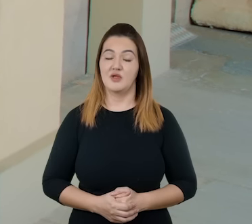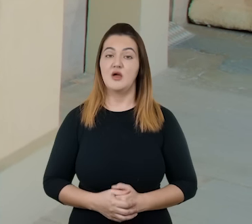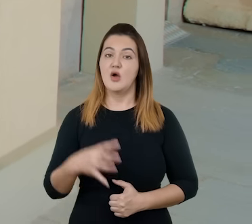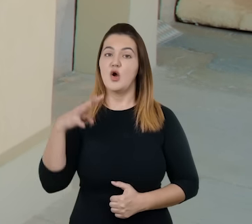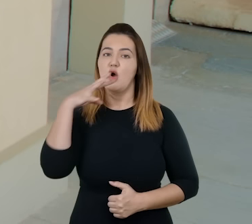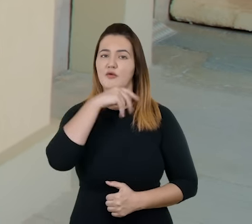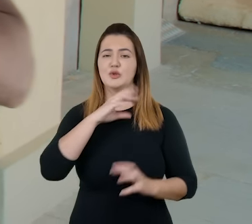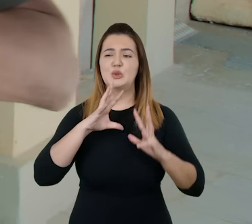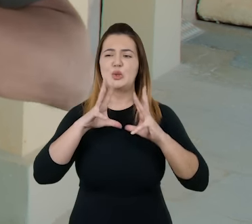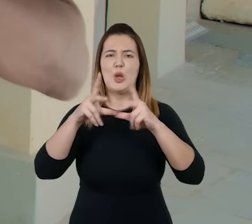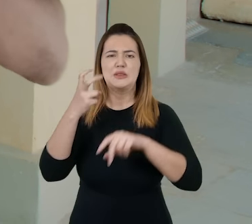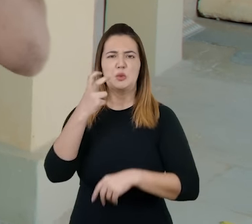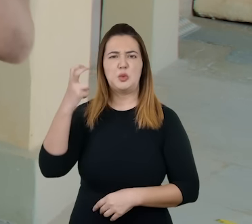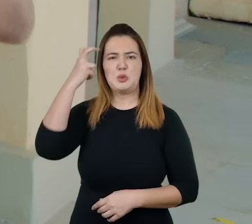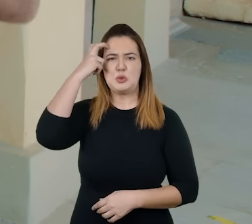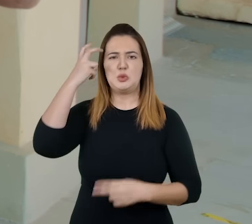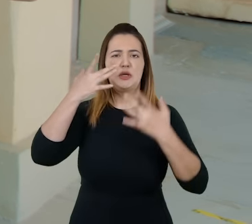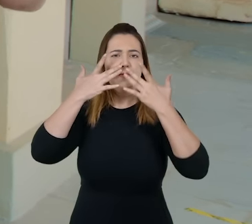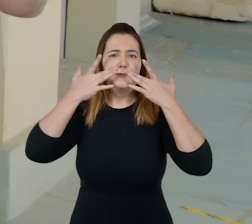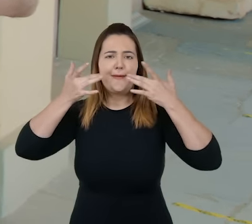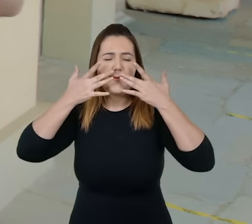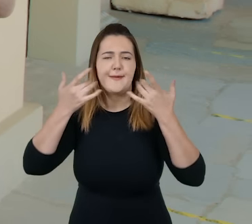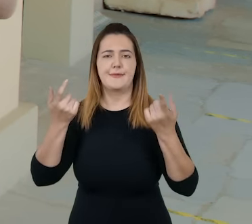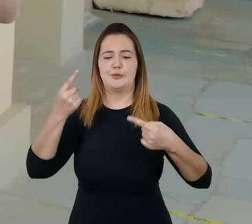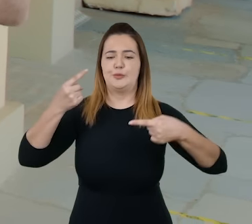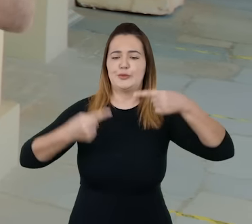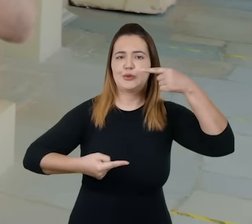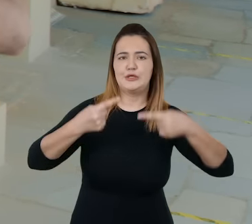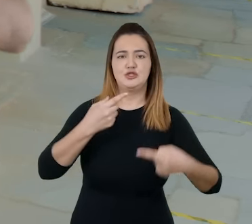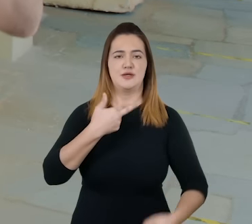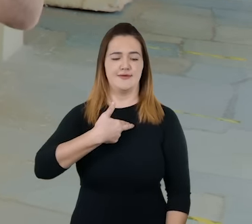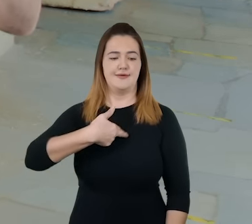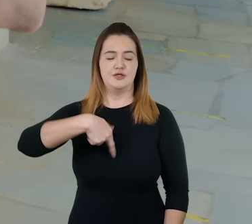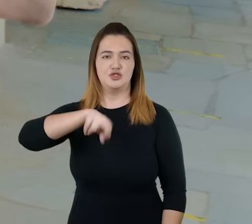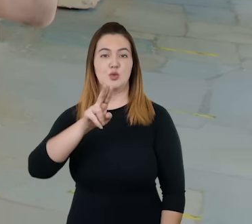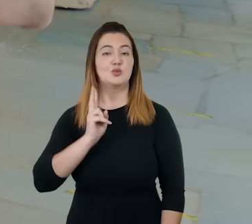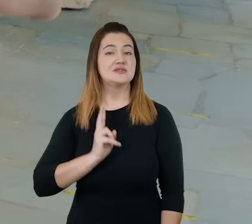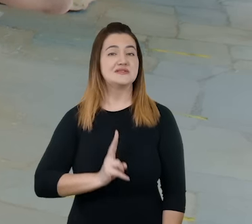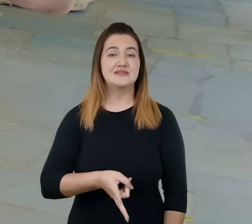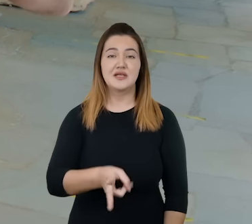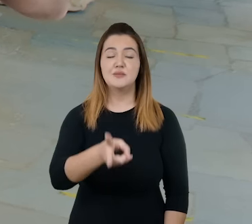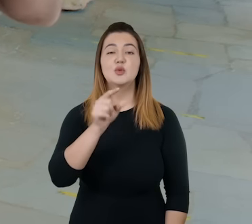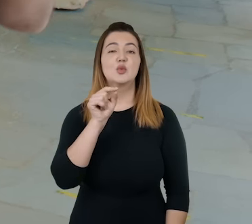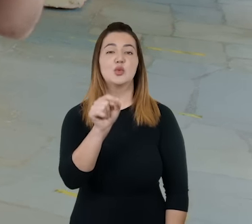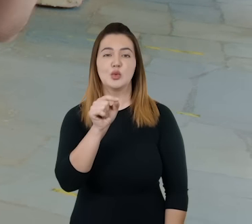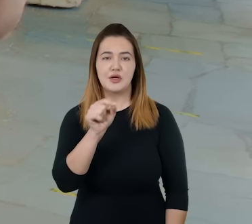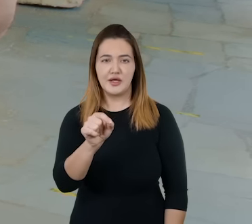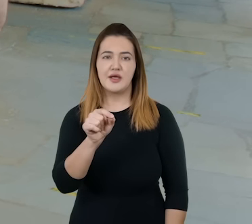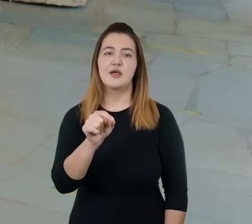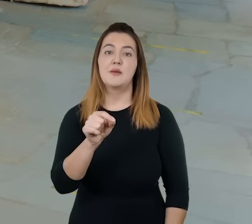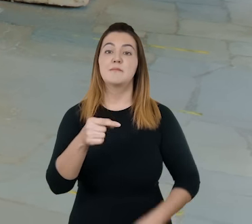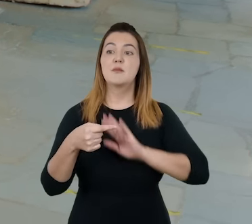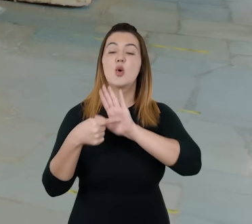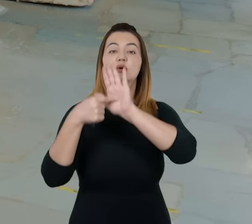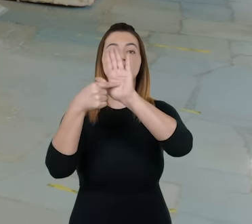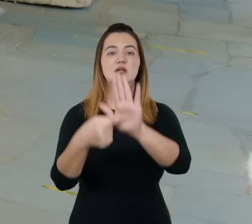Agora, é claro que toda essa cultura do teatro, da política, da religião, sempre era contornado